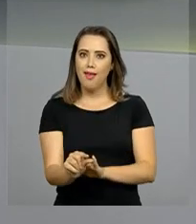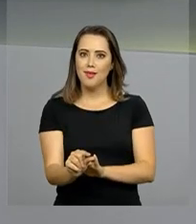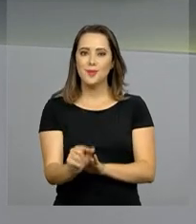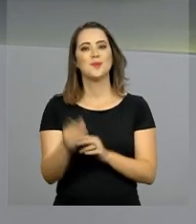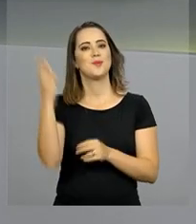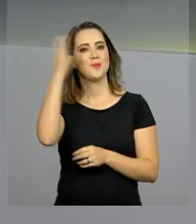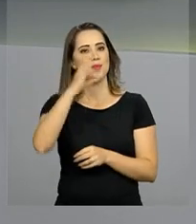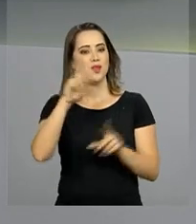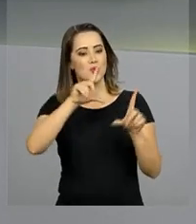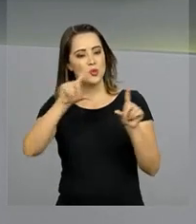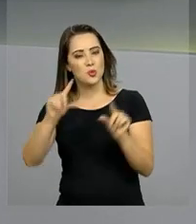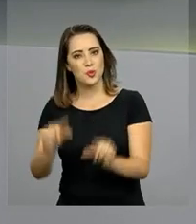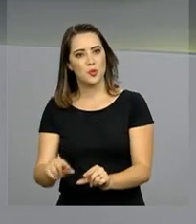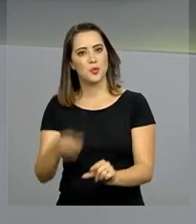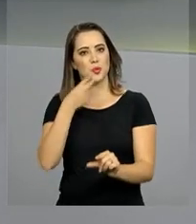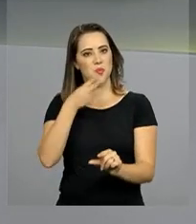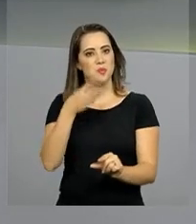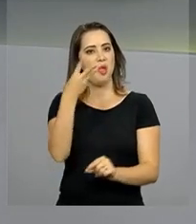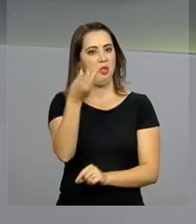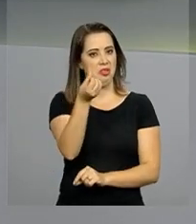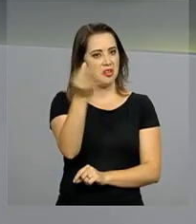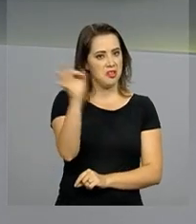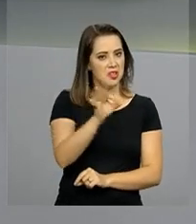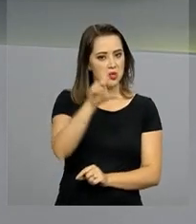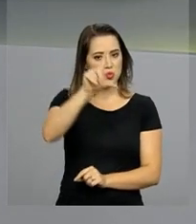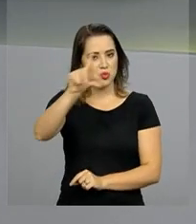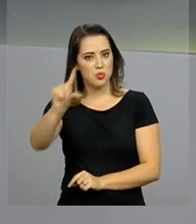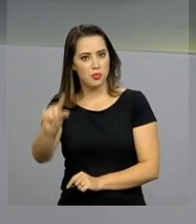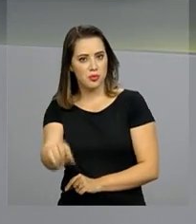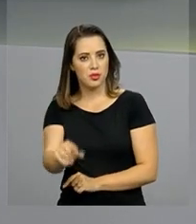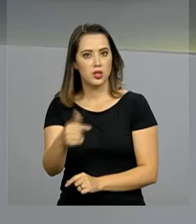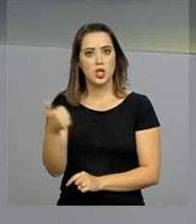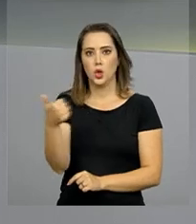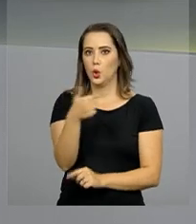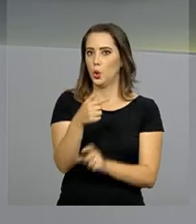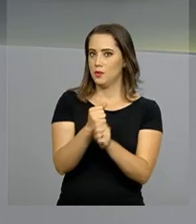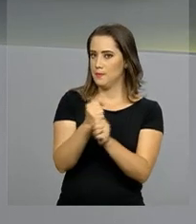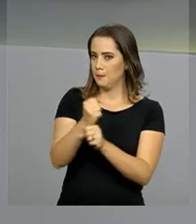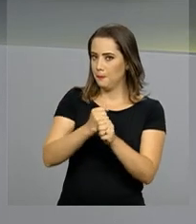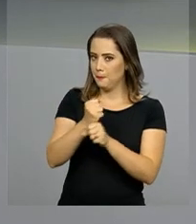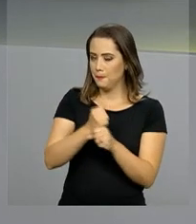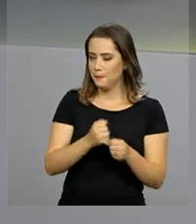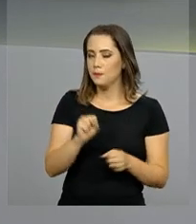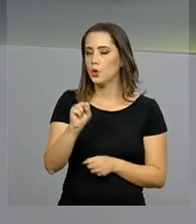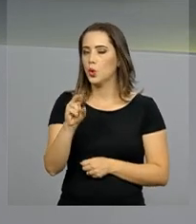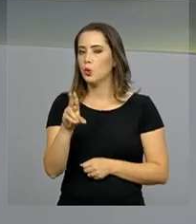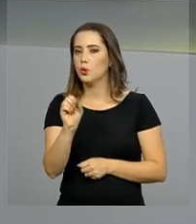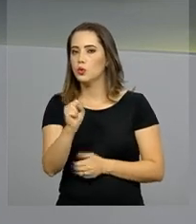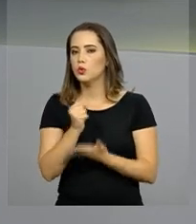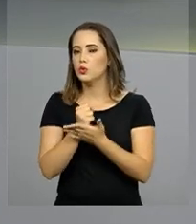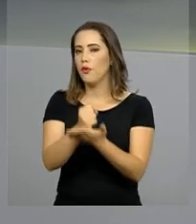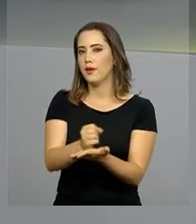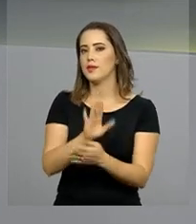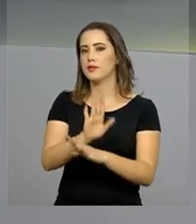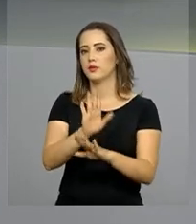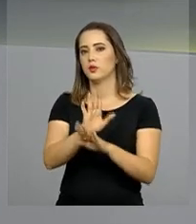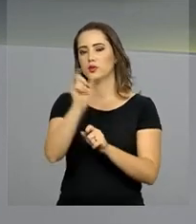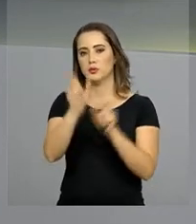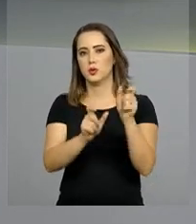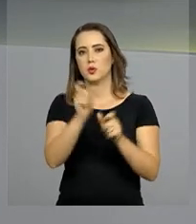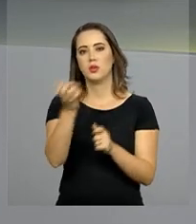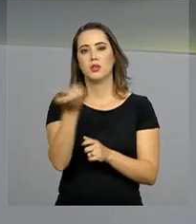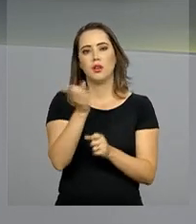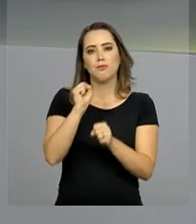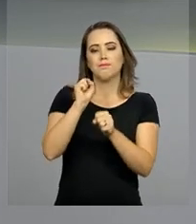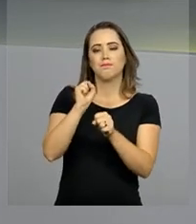de consumo do tabaco caiu 36% nos últimos 12 anos. O SUS oferece apoio para quem quer